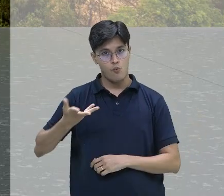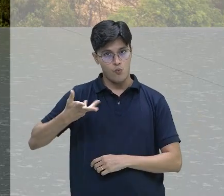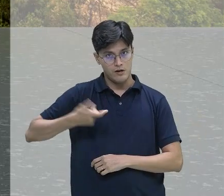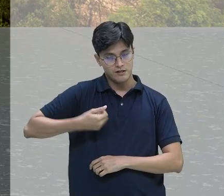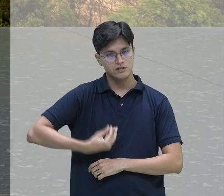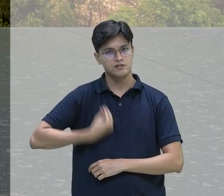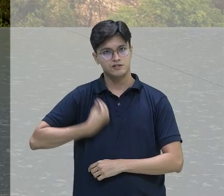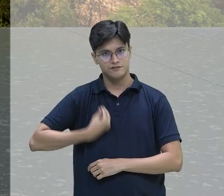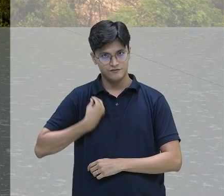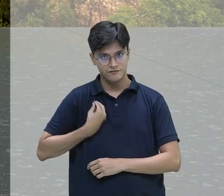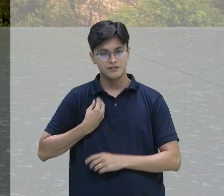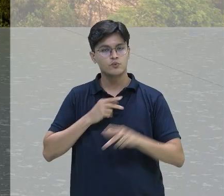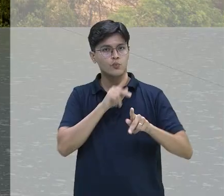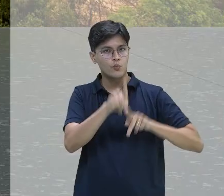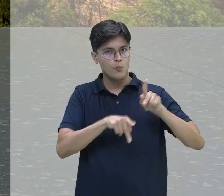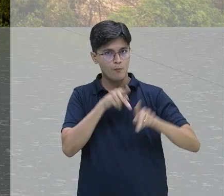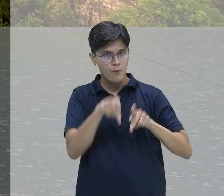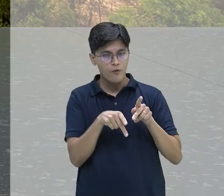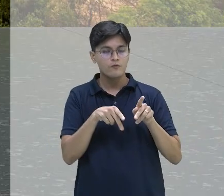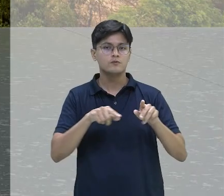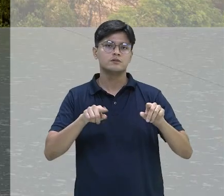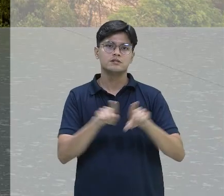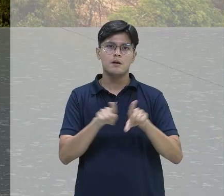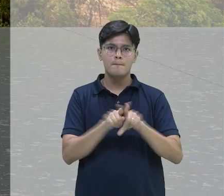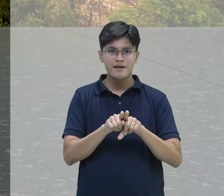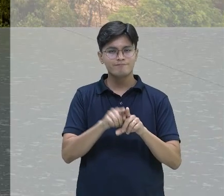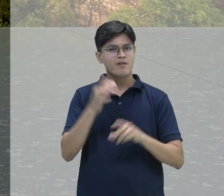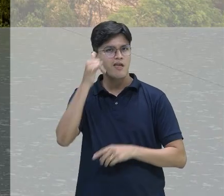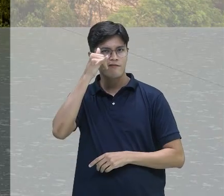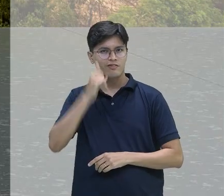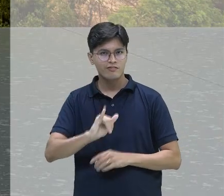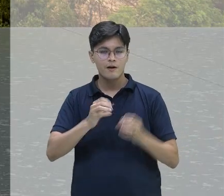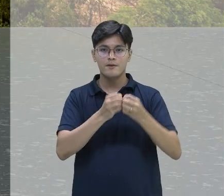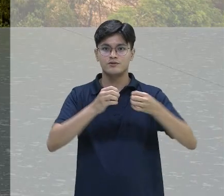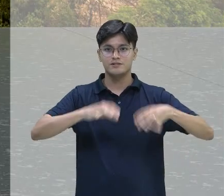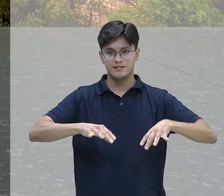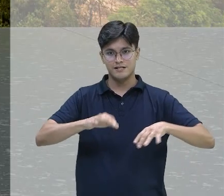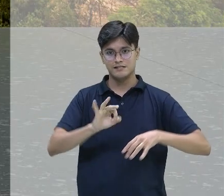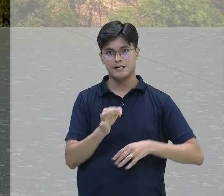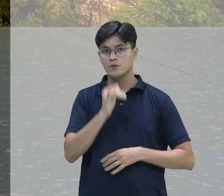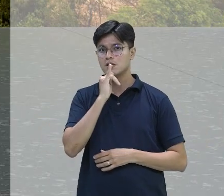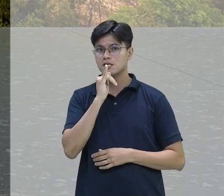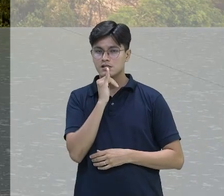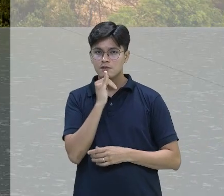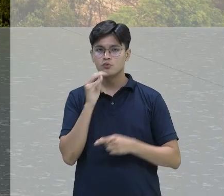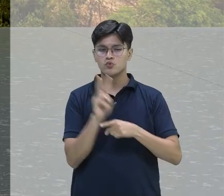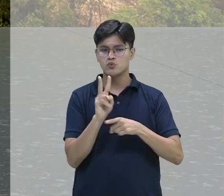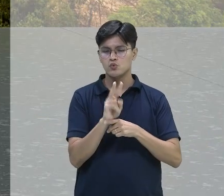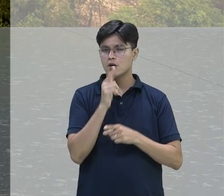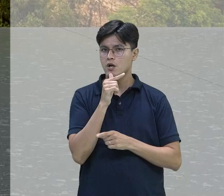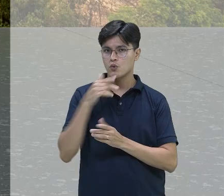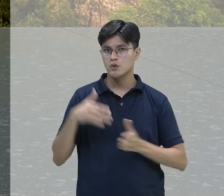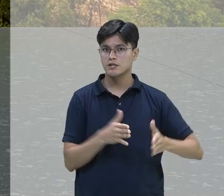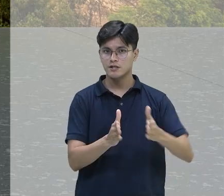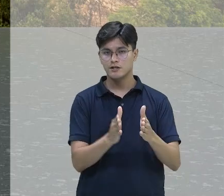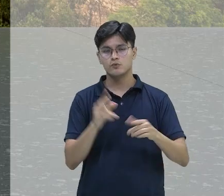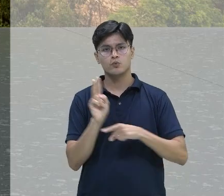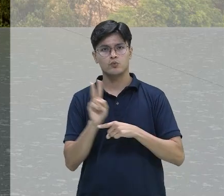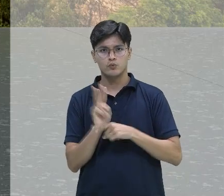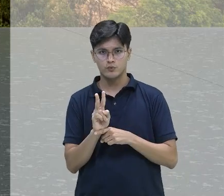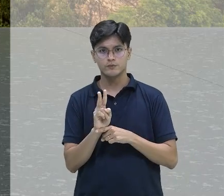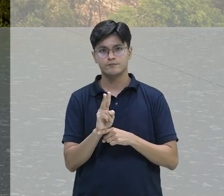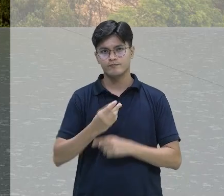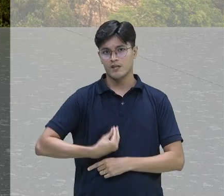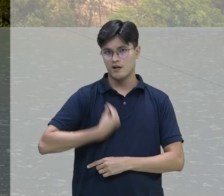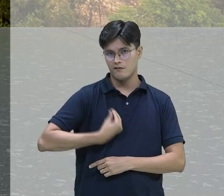Então, esse equilíbrio é que nós iremos falar, tá? Então, cuidem dos rios, né? Que cuidem da vida, tá? Da